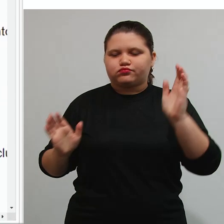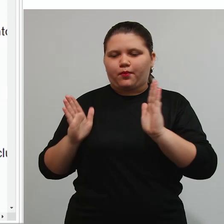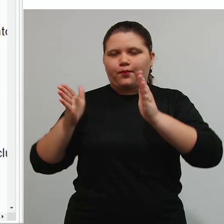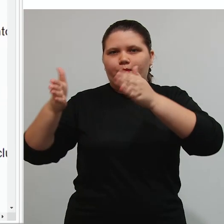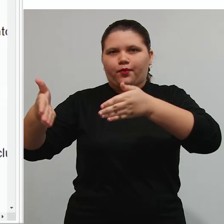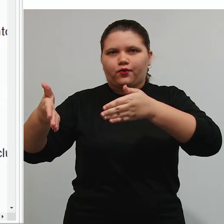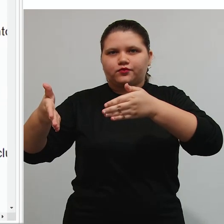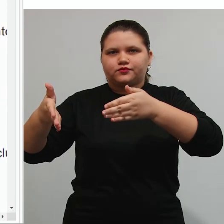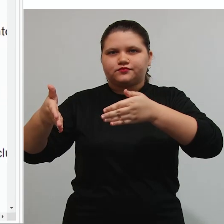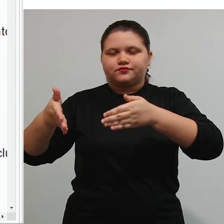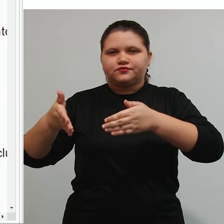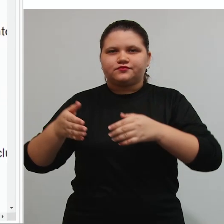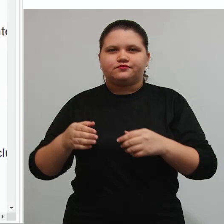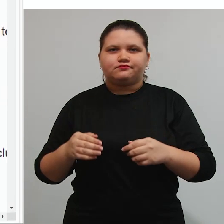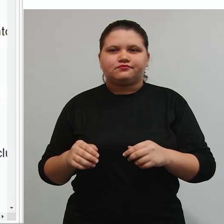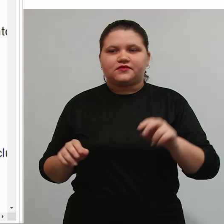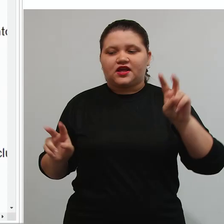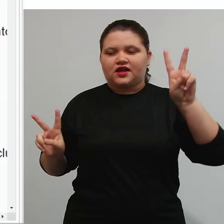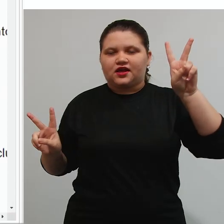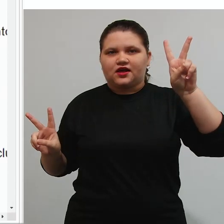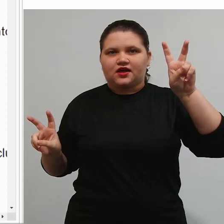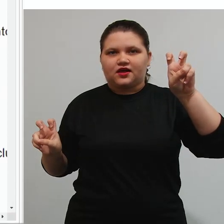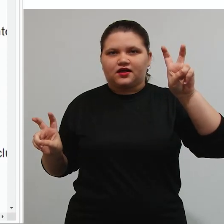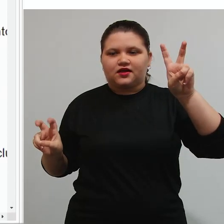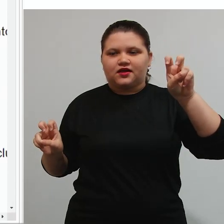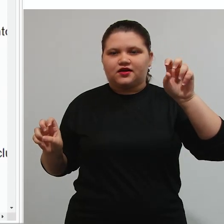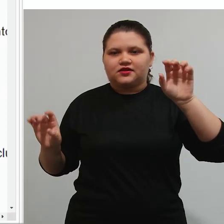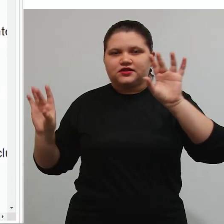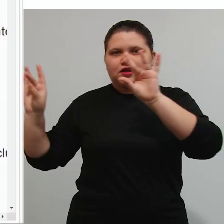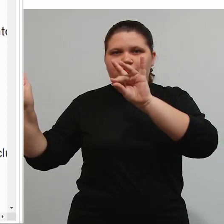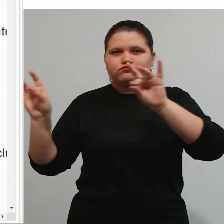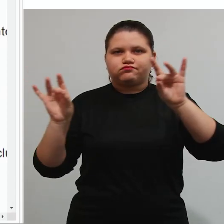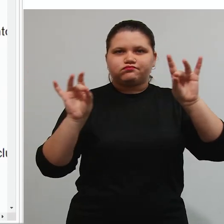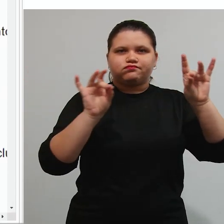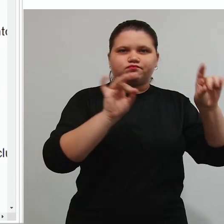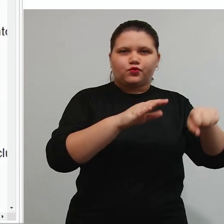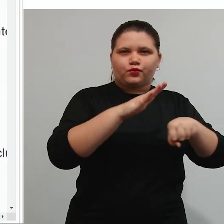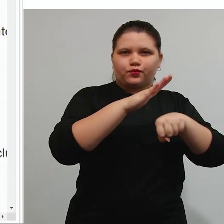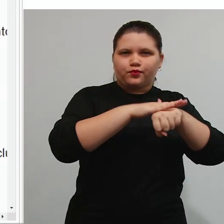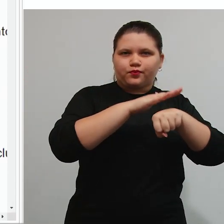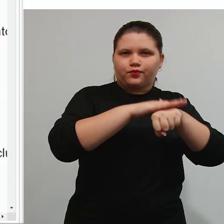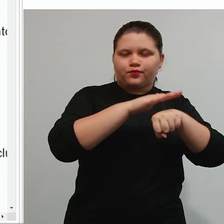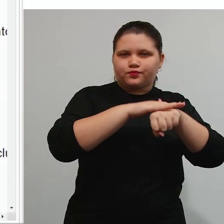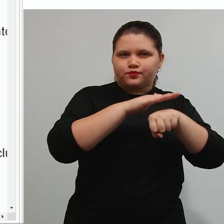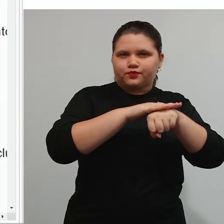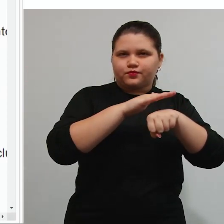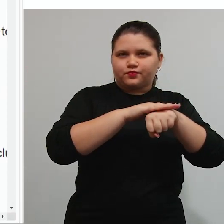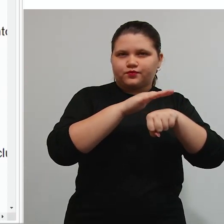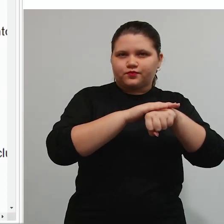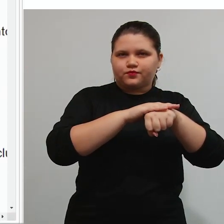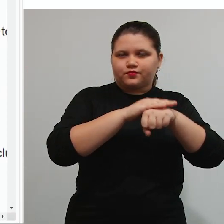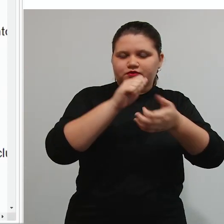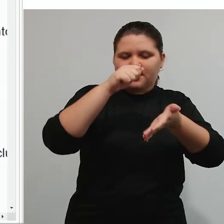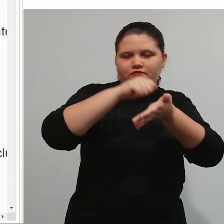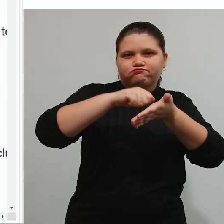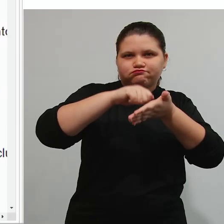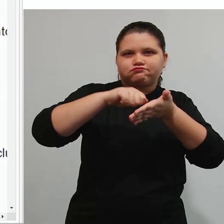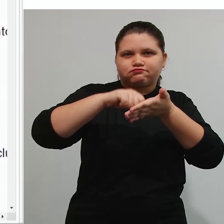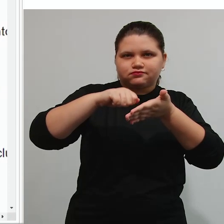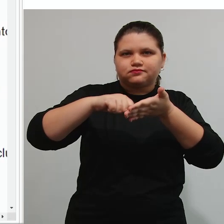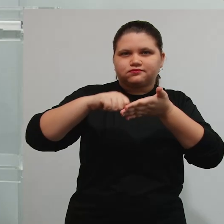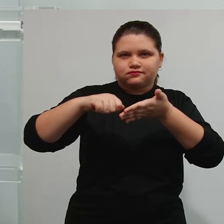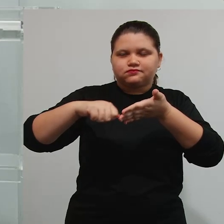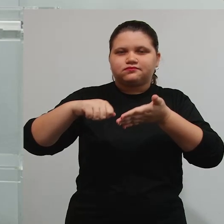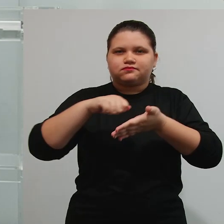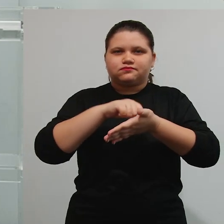Citação indireta, quando o texto é baseado na obra do autor consultado. O que é isso? A